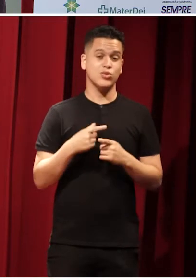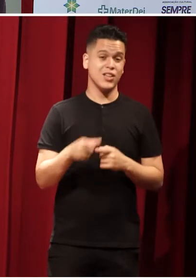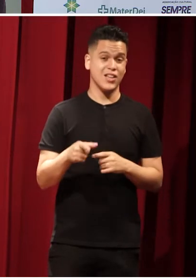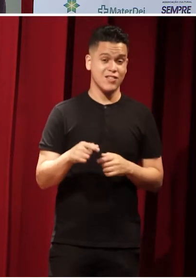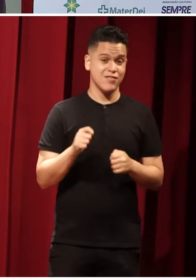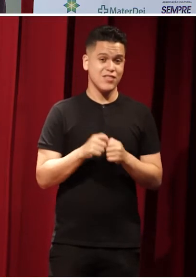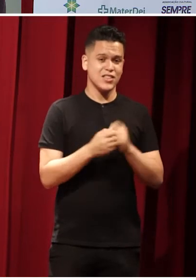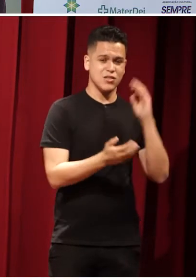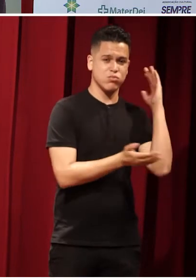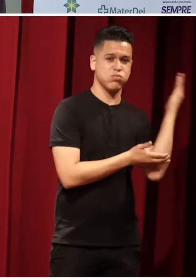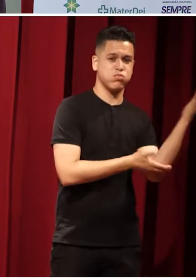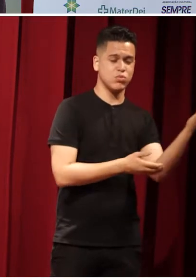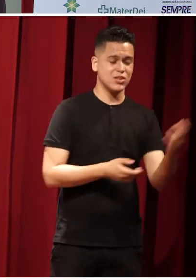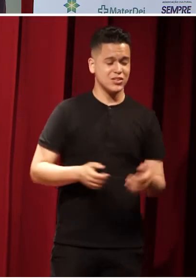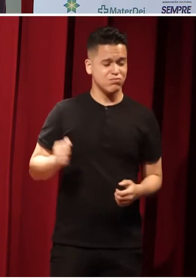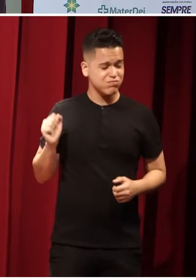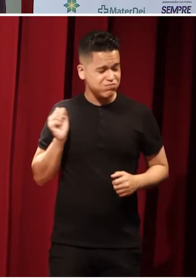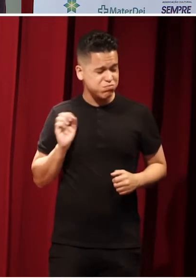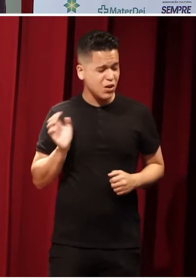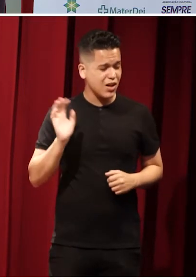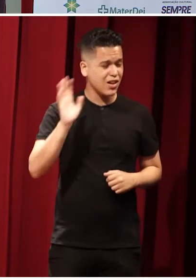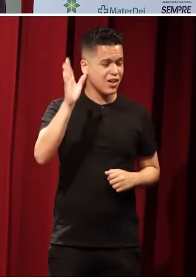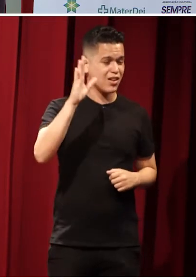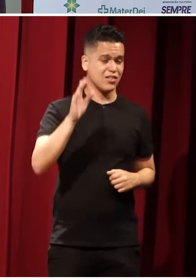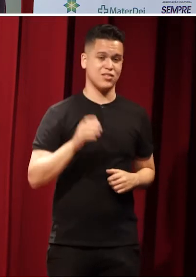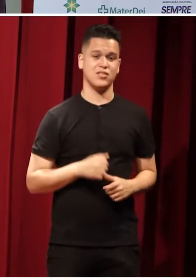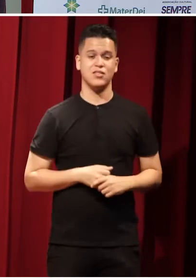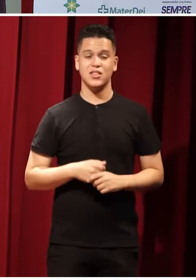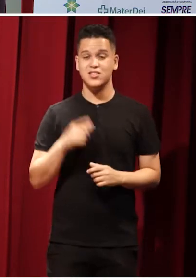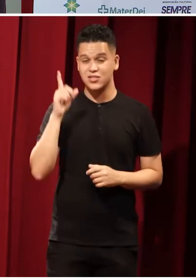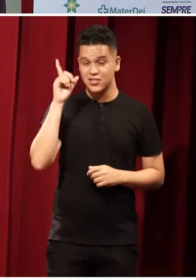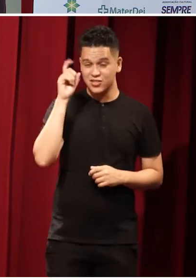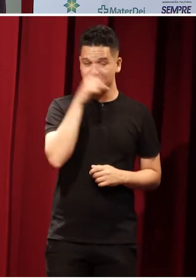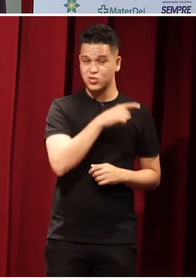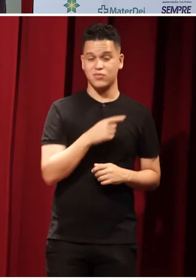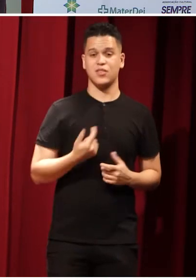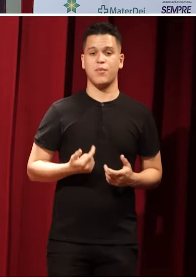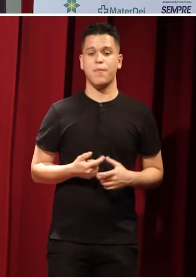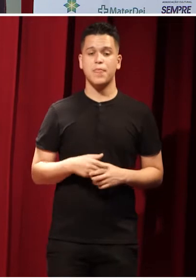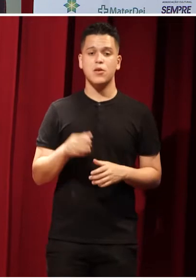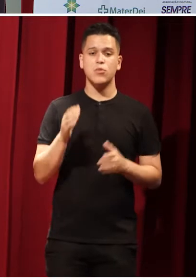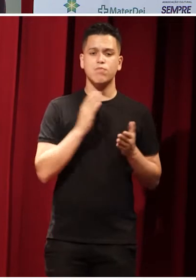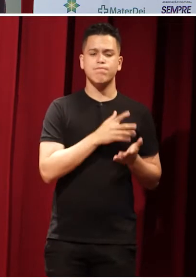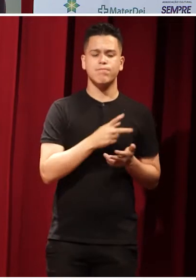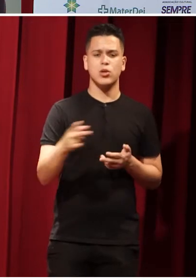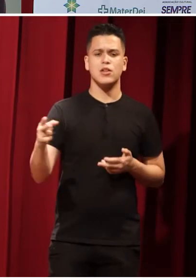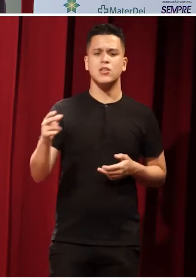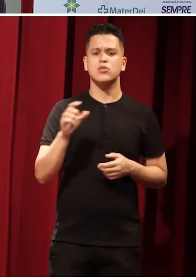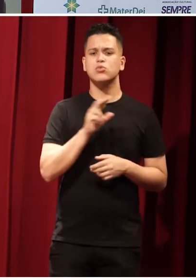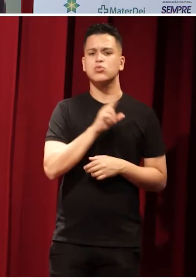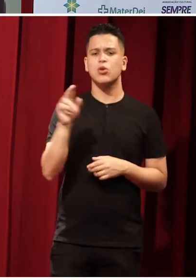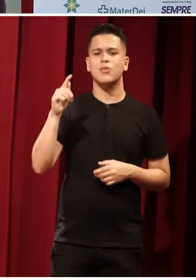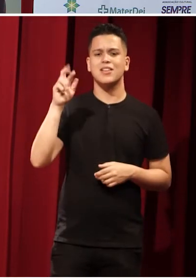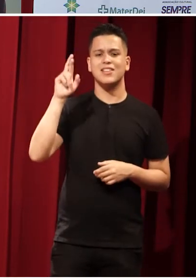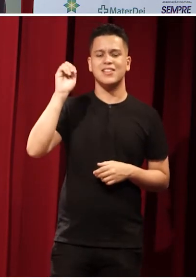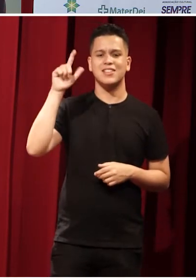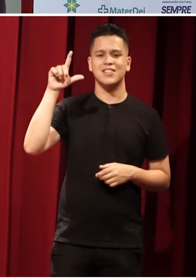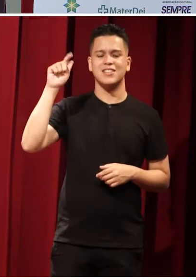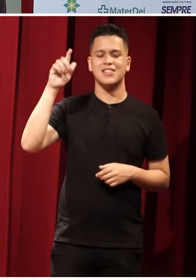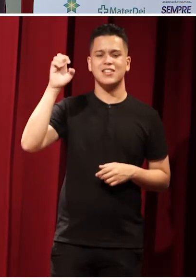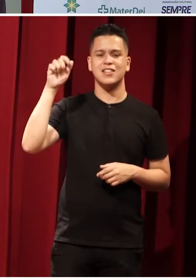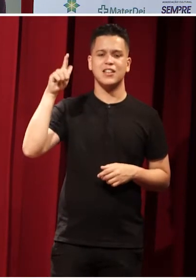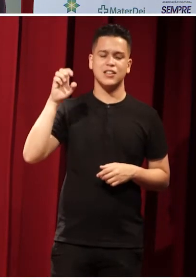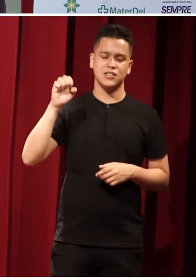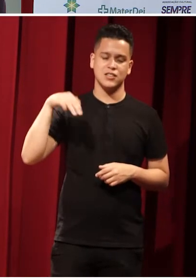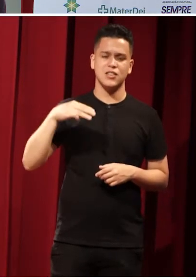de grilagem de terra. A grilagem de terra, ela tem uma sucessão. Ela começa com a extração de madeira